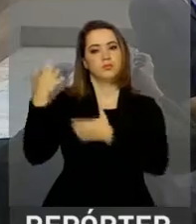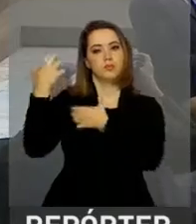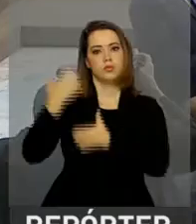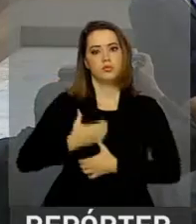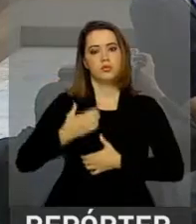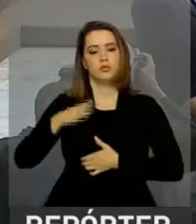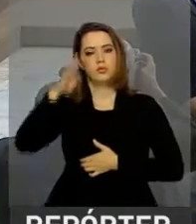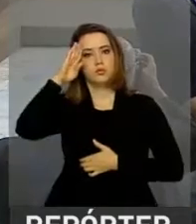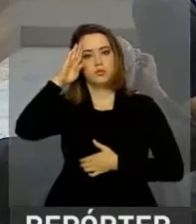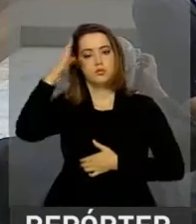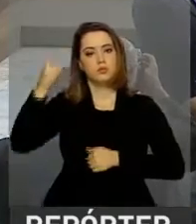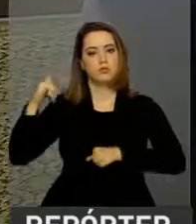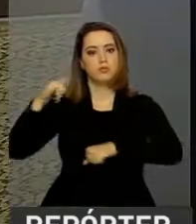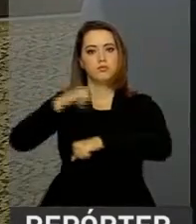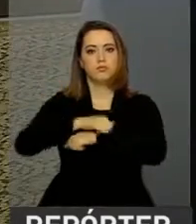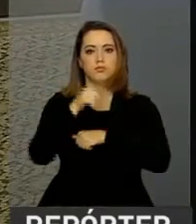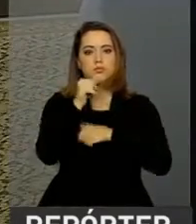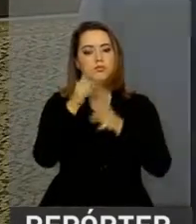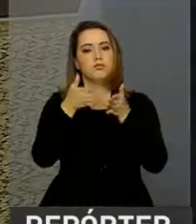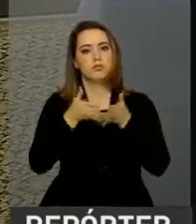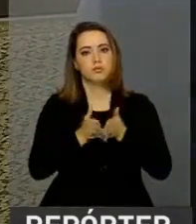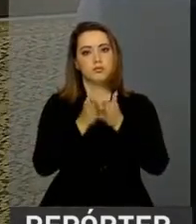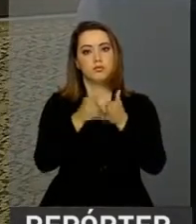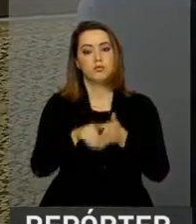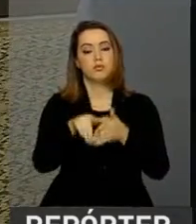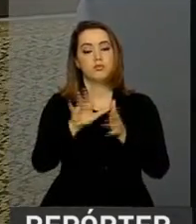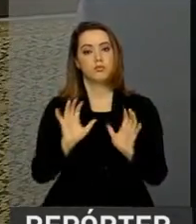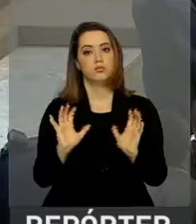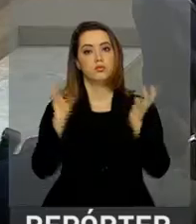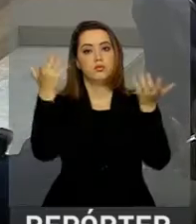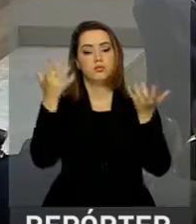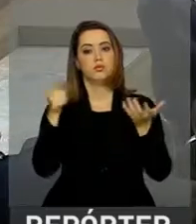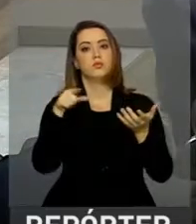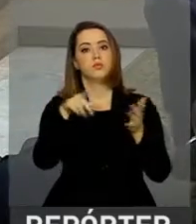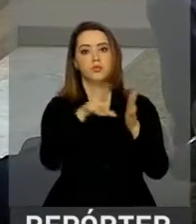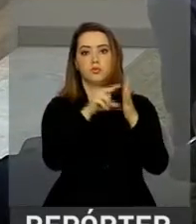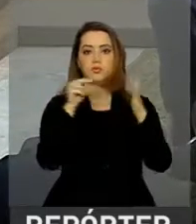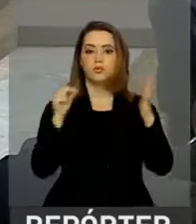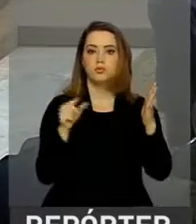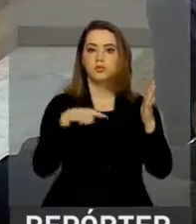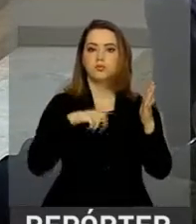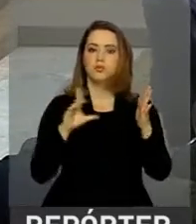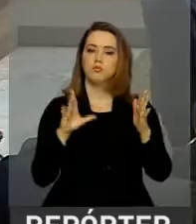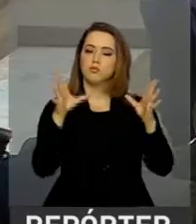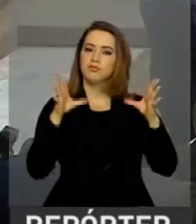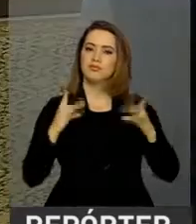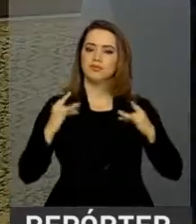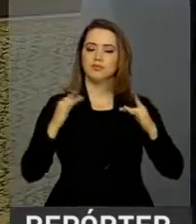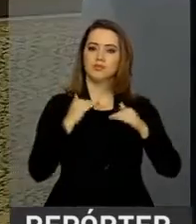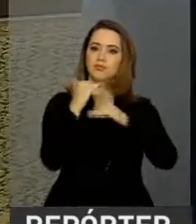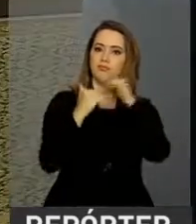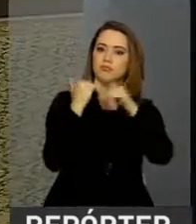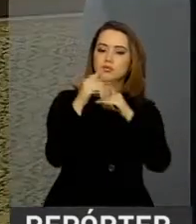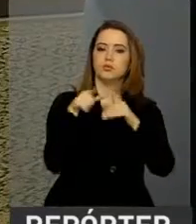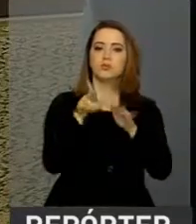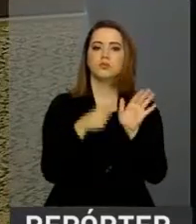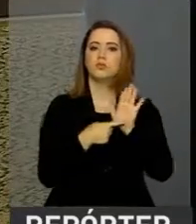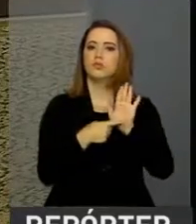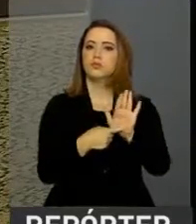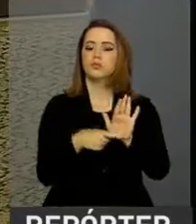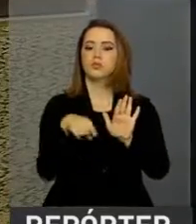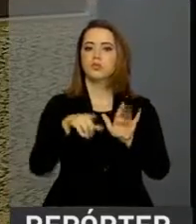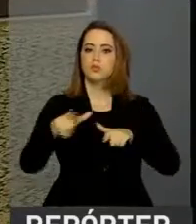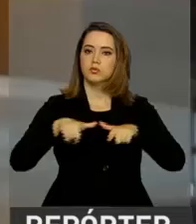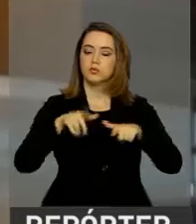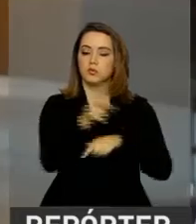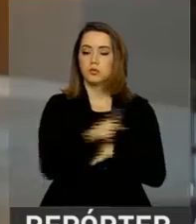e Aeronáutica participaram da cerimônia no Palácio do Planalto. Os recém-promovidos foram apresentados ao presidente em exercício,